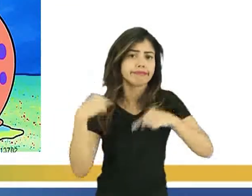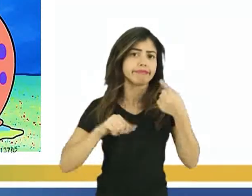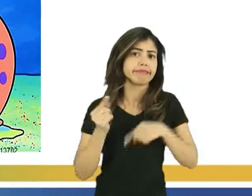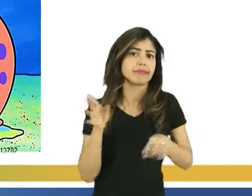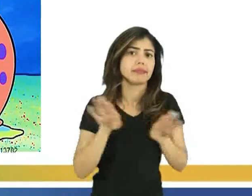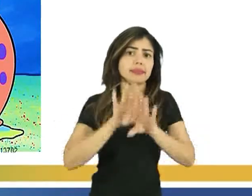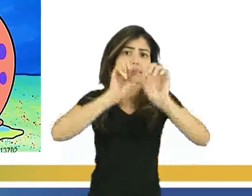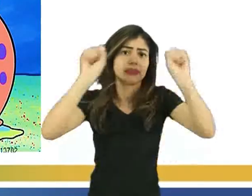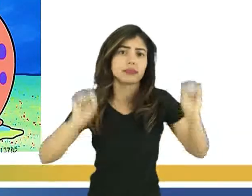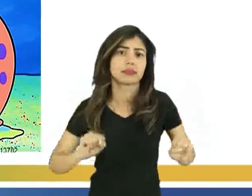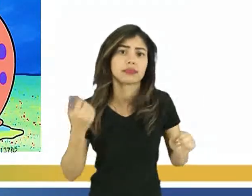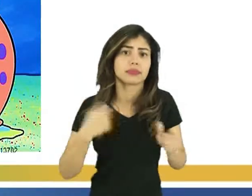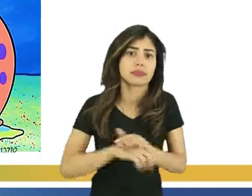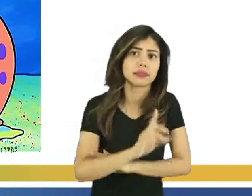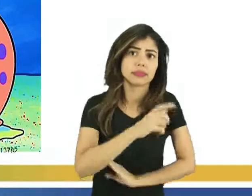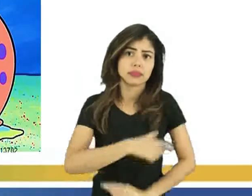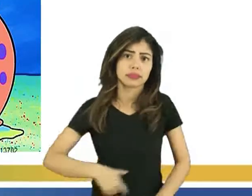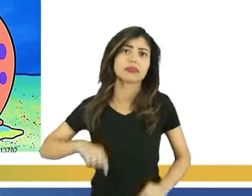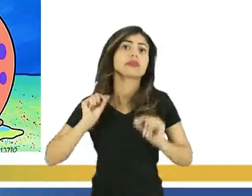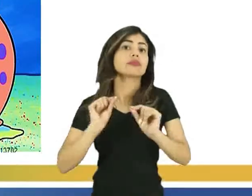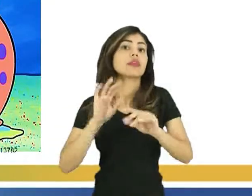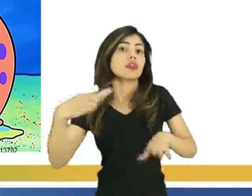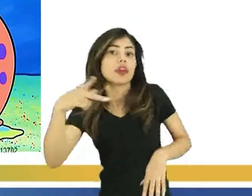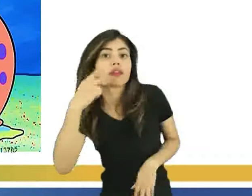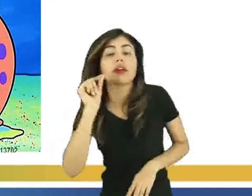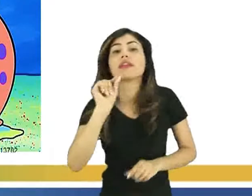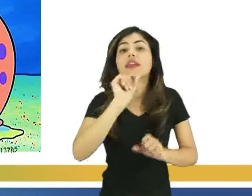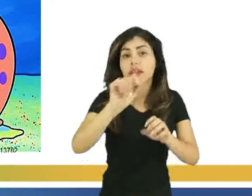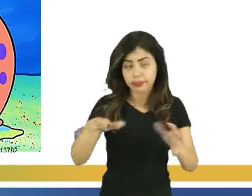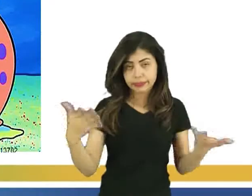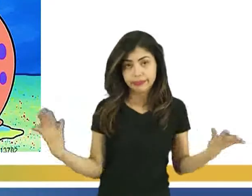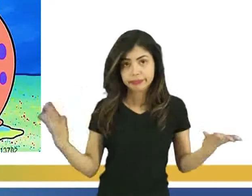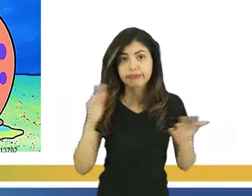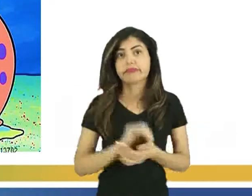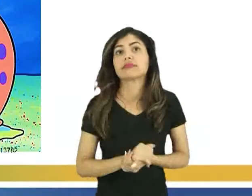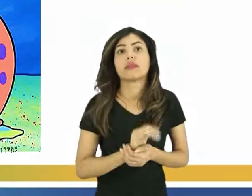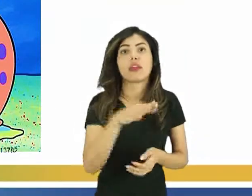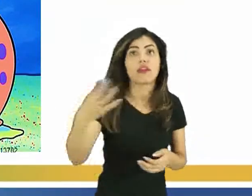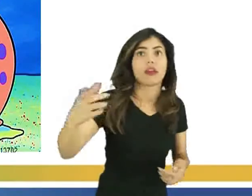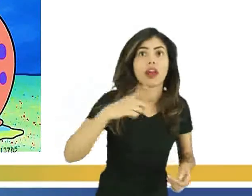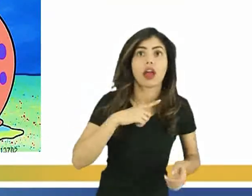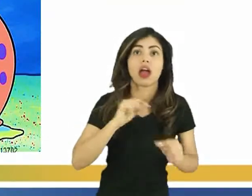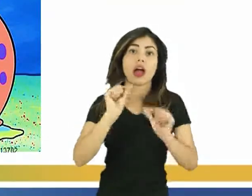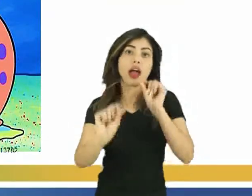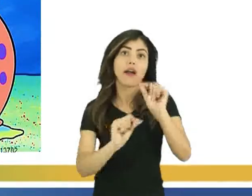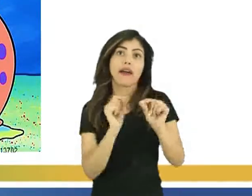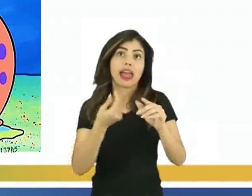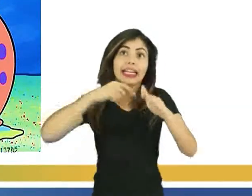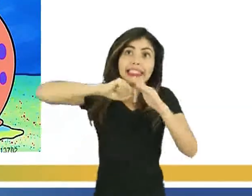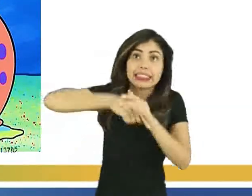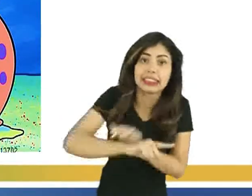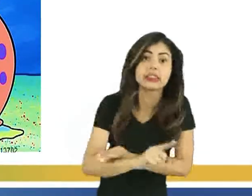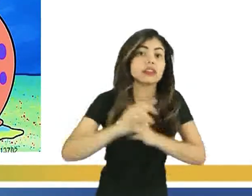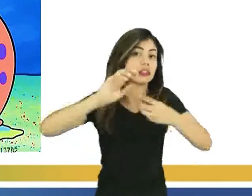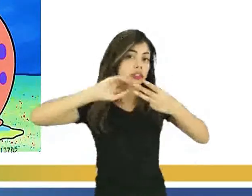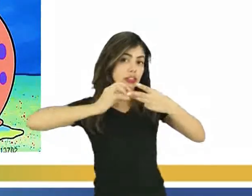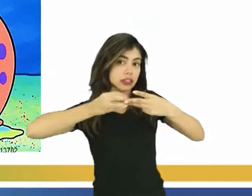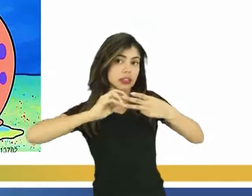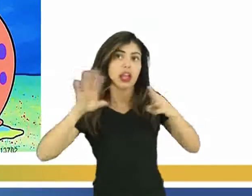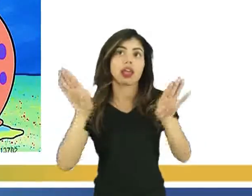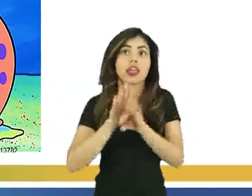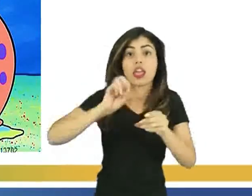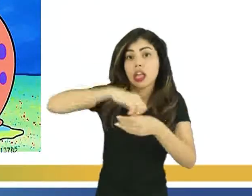do sistema digestório? Quando eu falo do sistema digestório, é uma digestão que pode ser intracelular ou